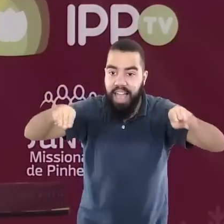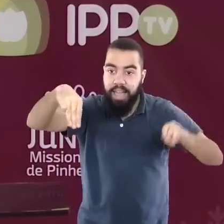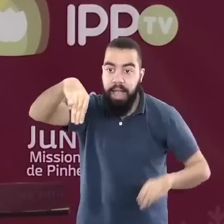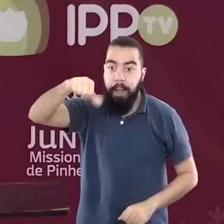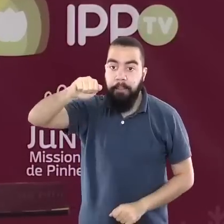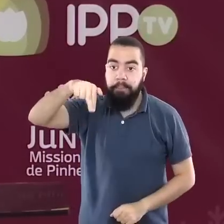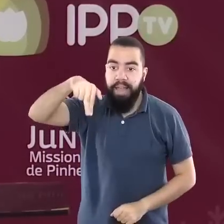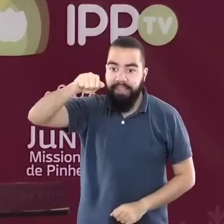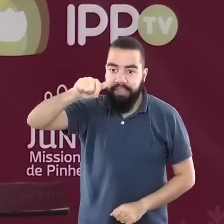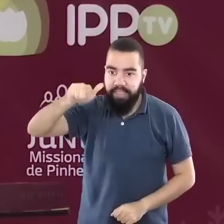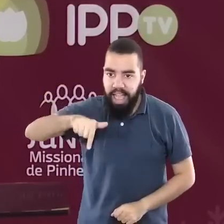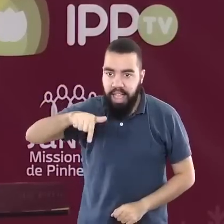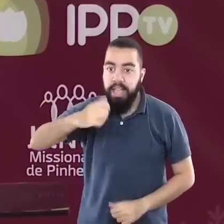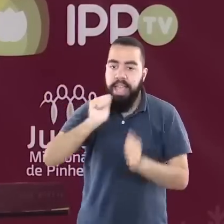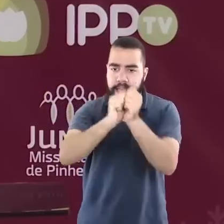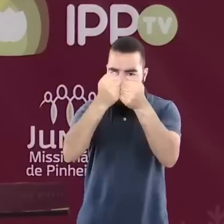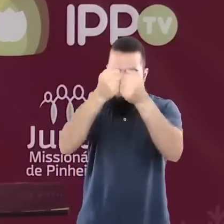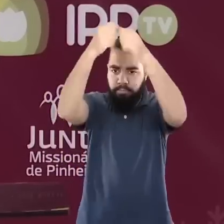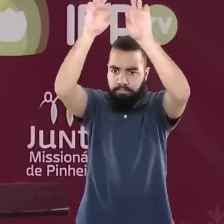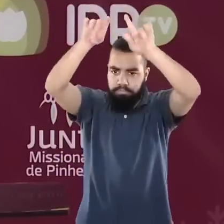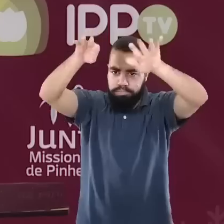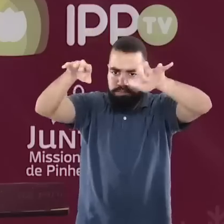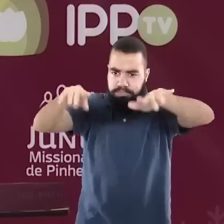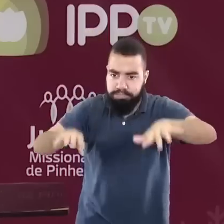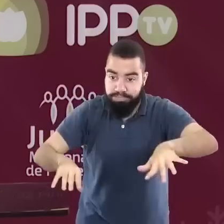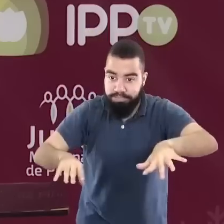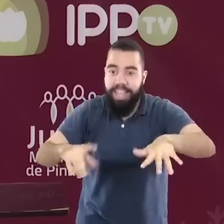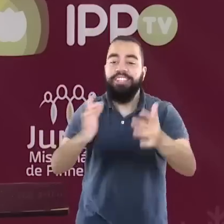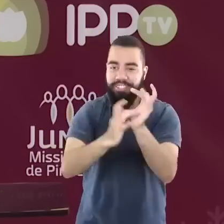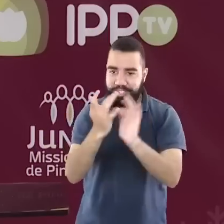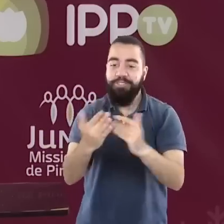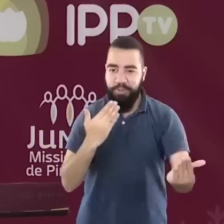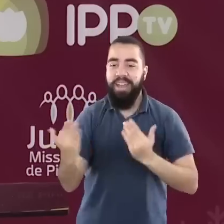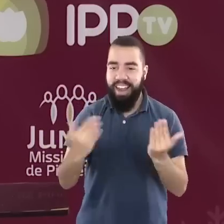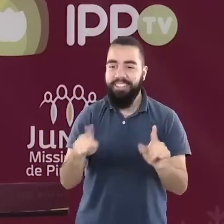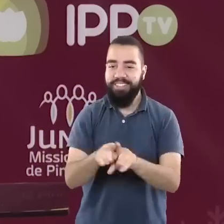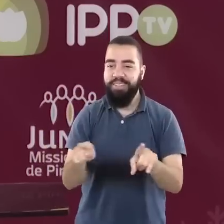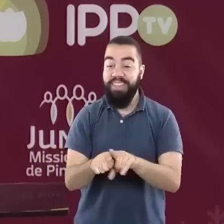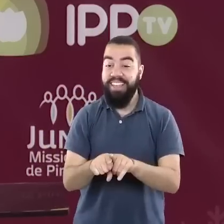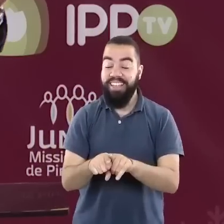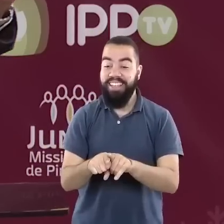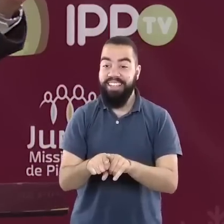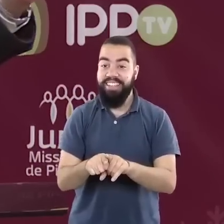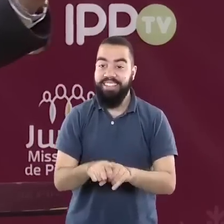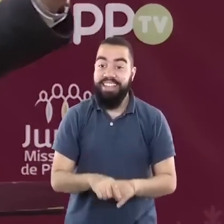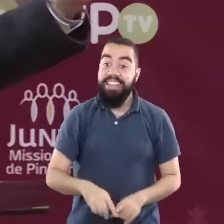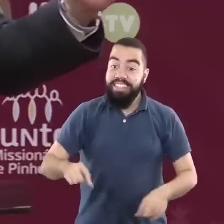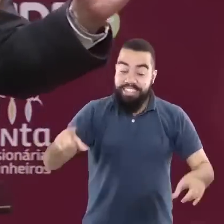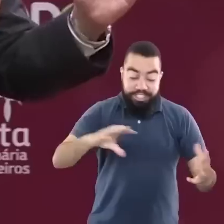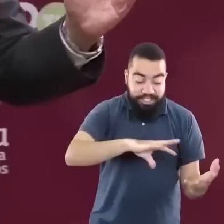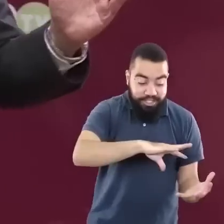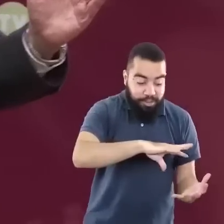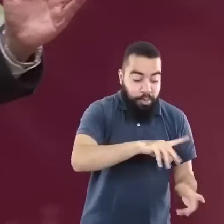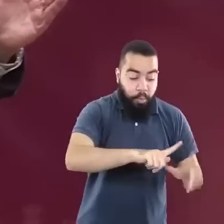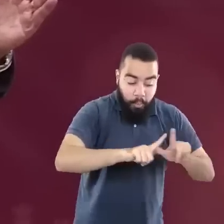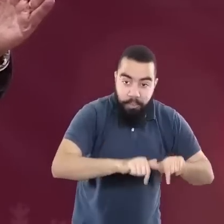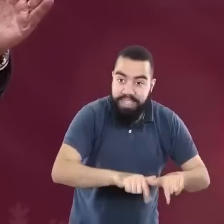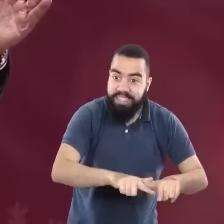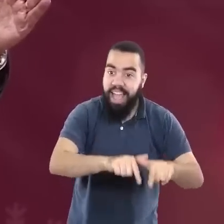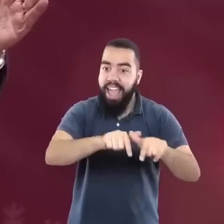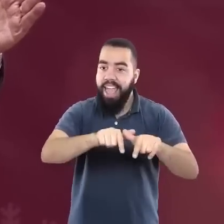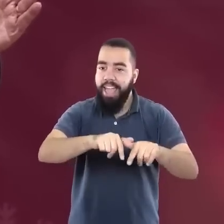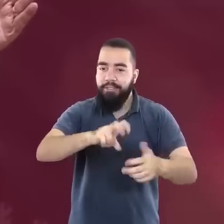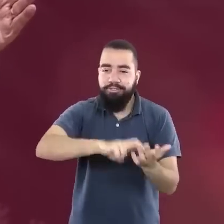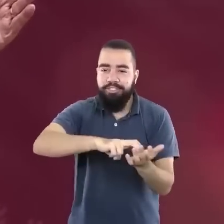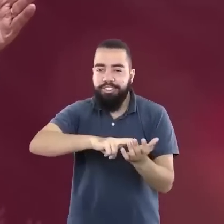brotava da Rocha ele representado no velho testamento por aquela coluna de nuvem que guiava o povo de dia por aquela Coluna